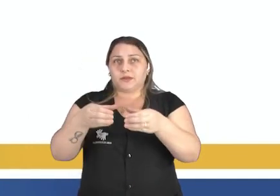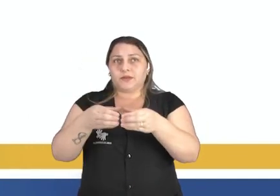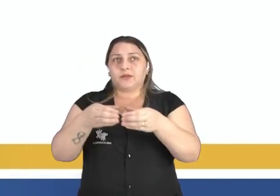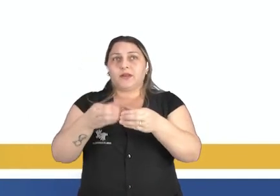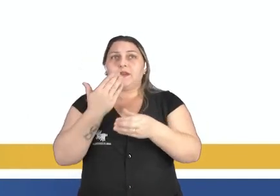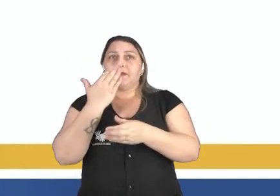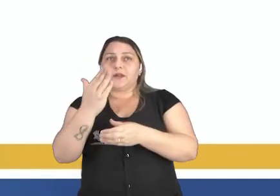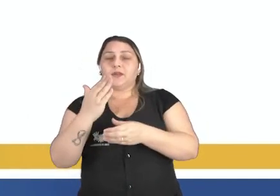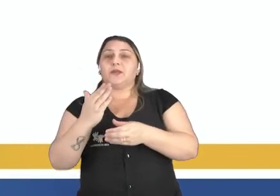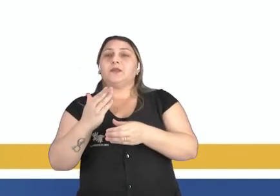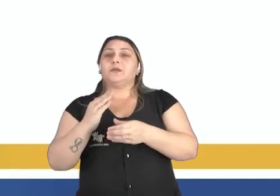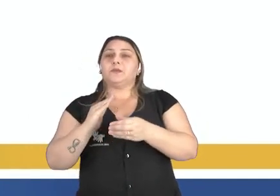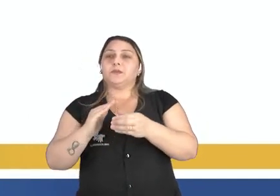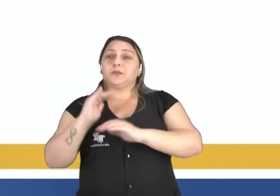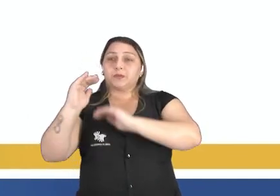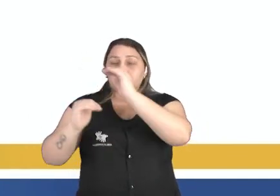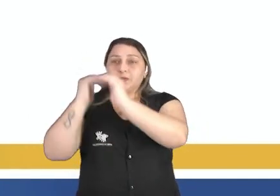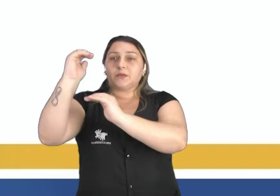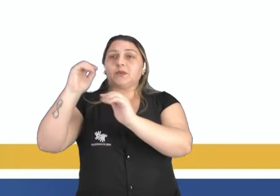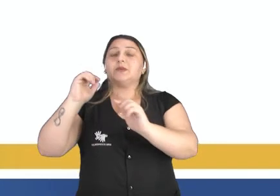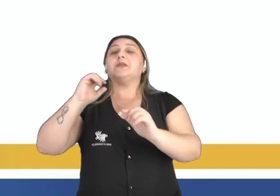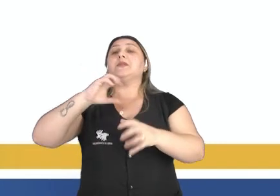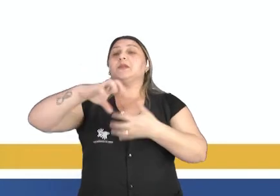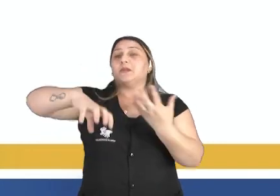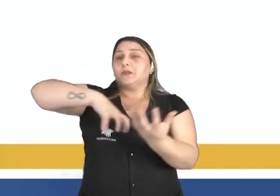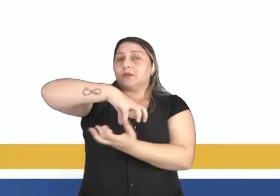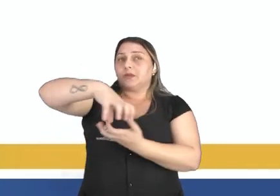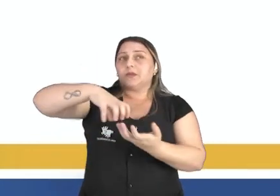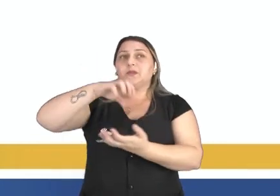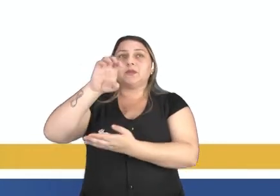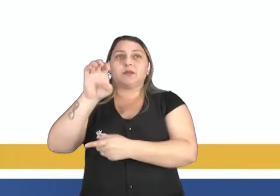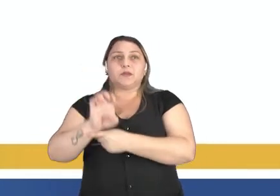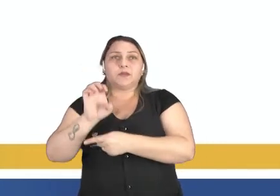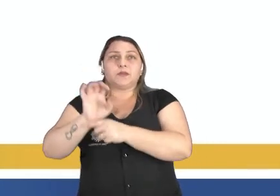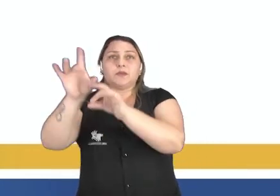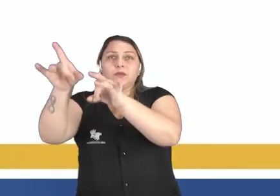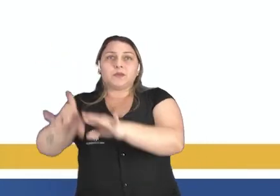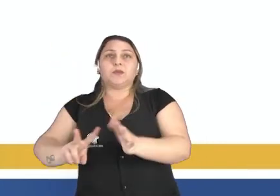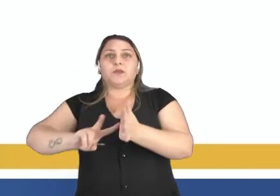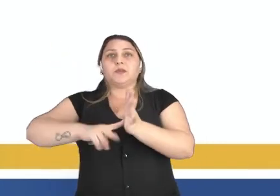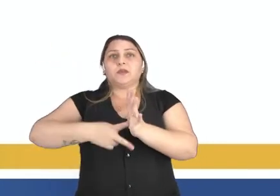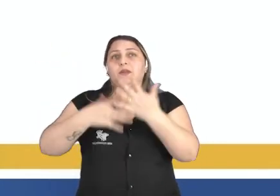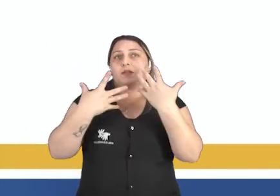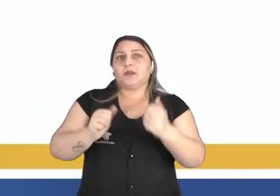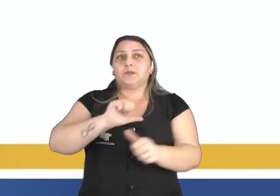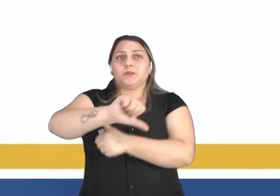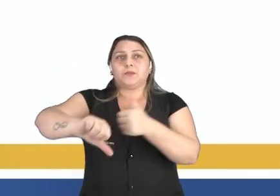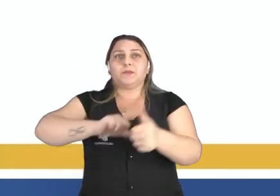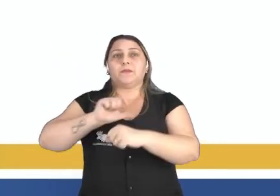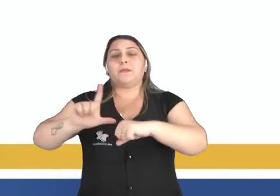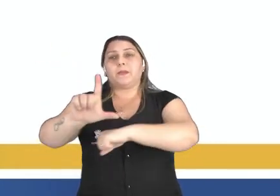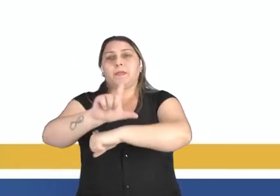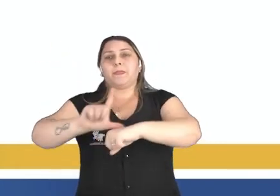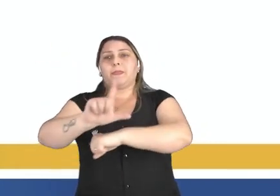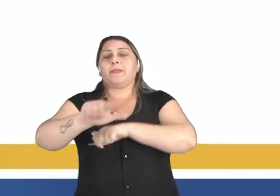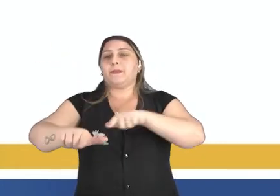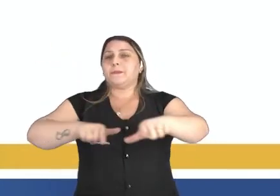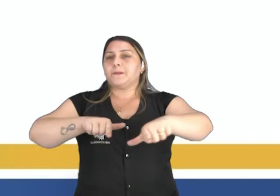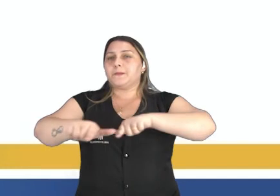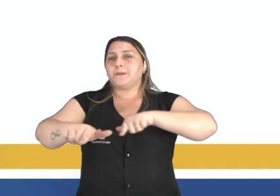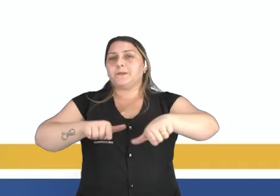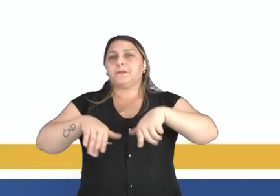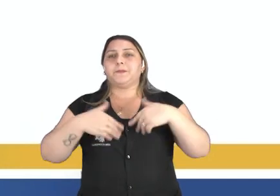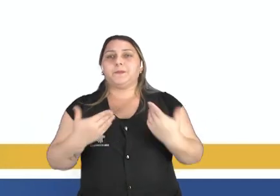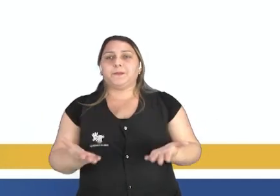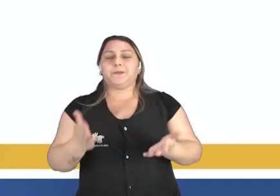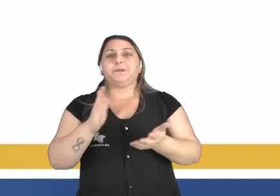classes dominantes frente ao avanço das greves e da recusa dos sindicatos em aceitar mudanças na legislação